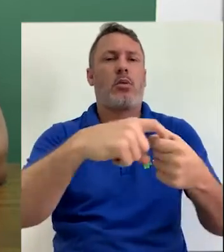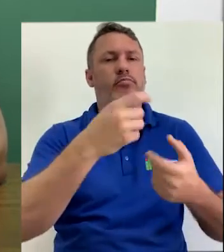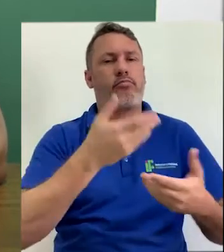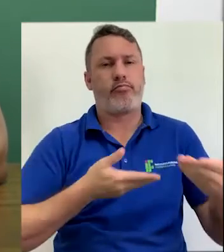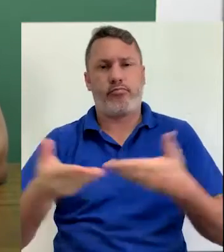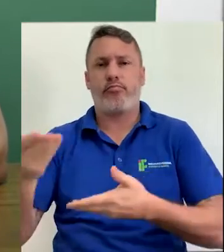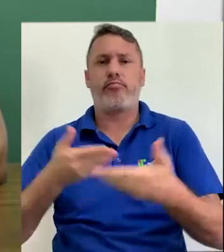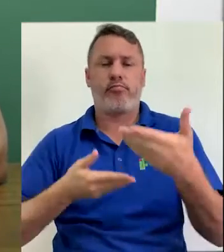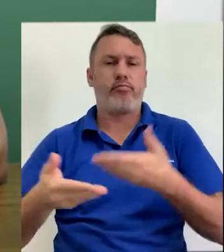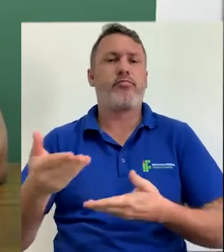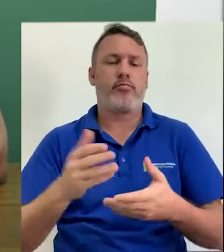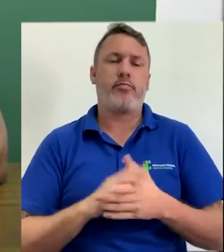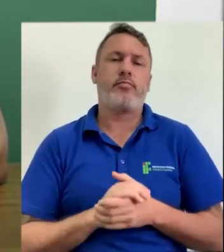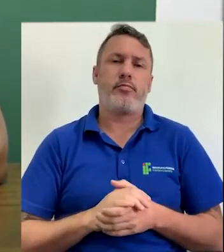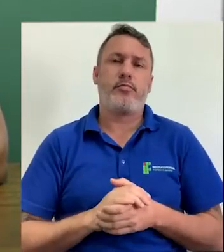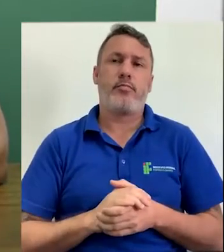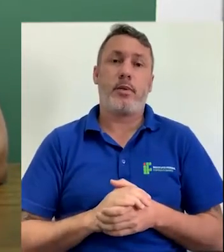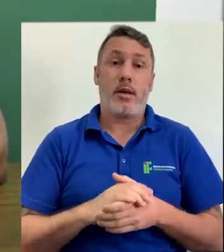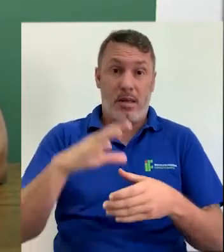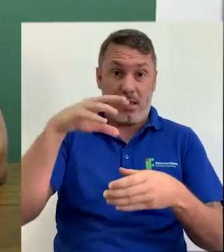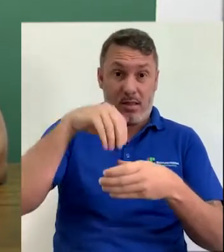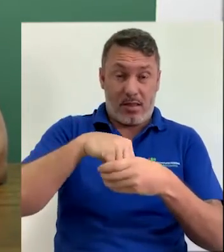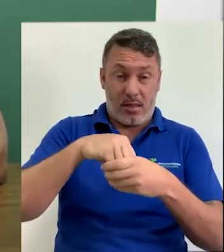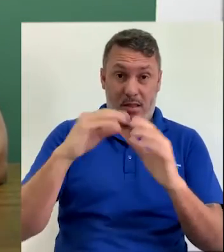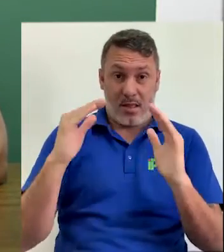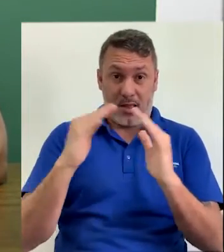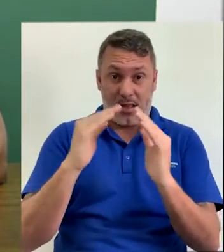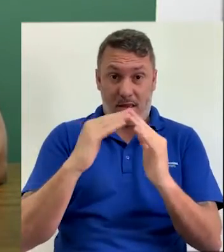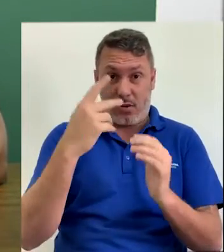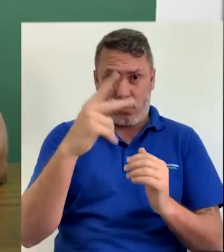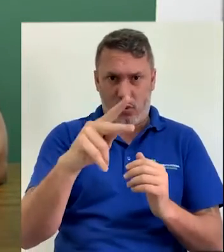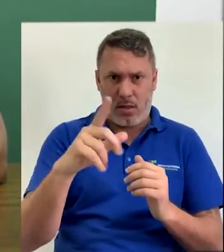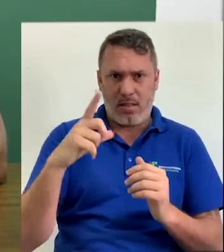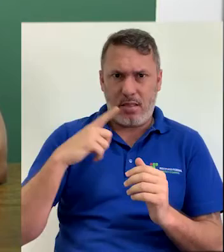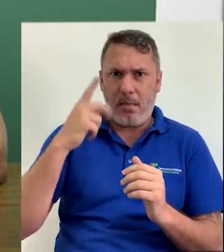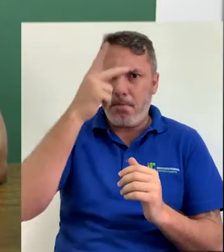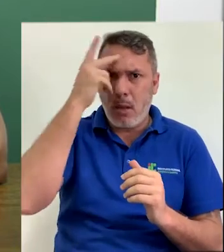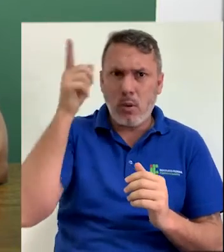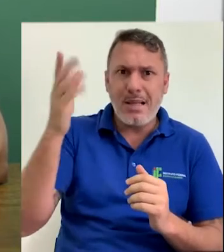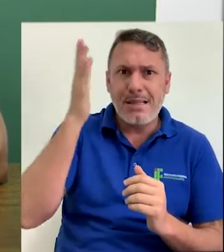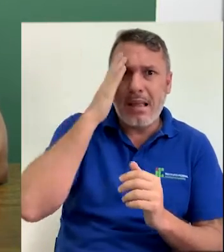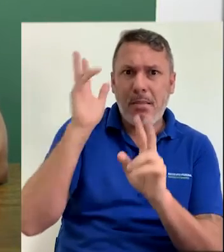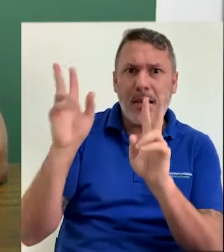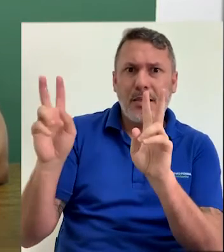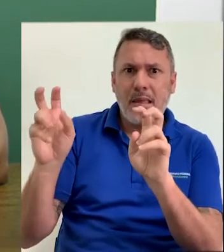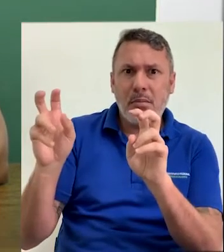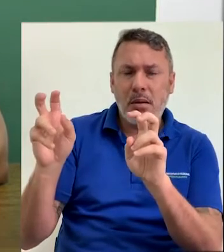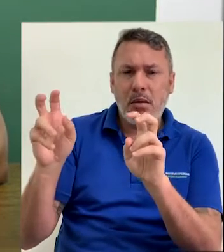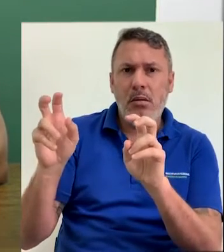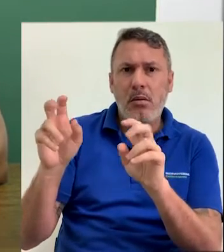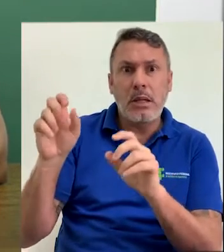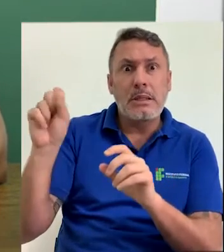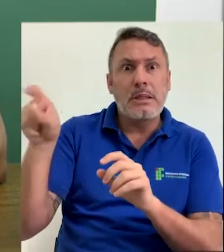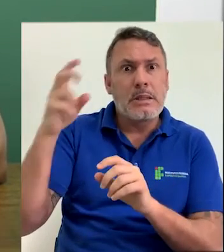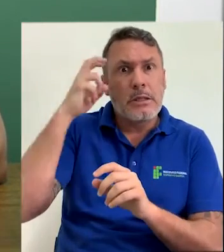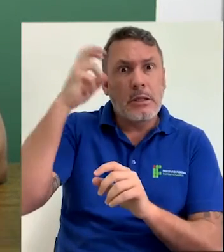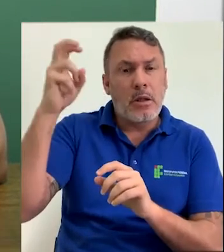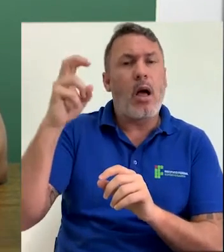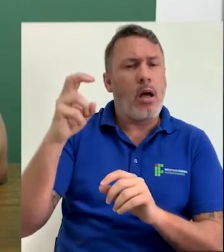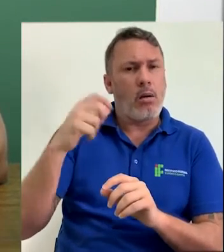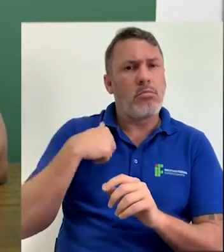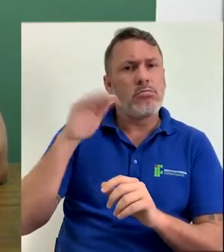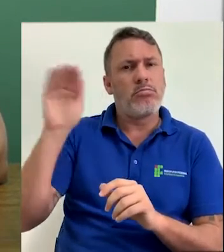Dentro de casa tem alguém que conhece aquele assunto que eu estou estudando? Sim, eu posso pedir uma